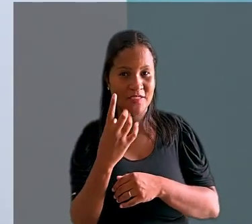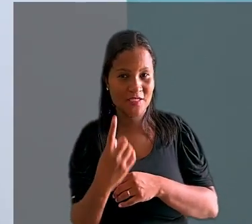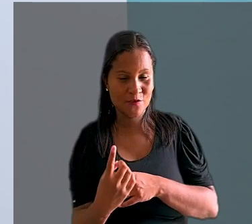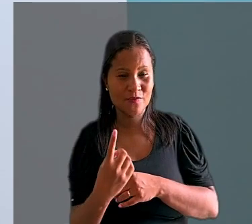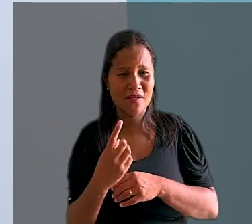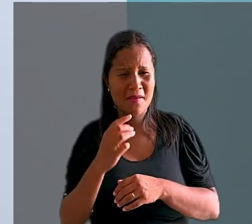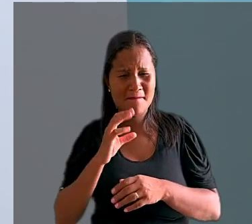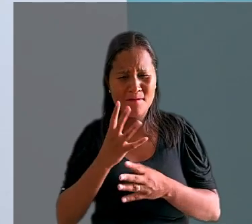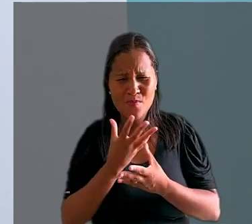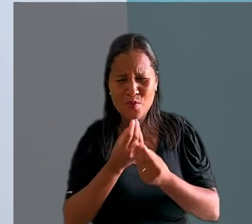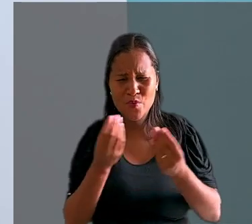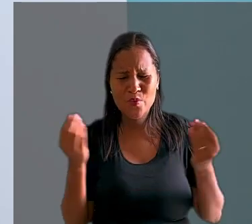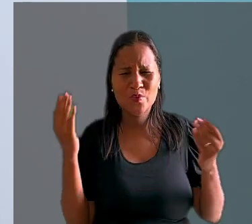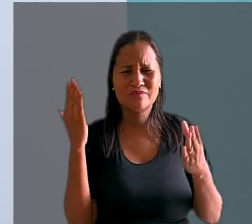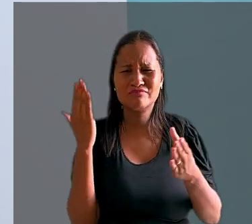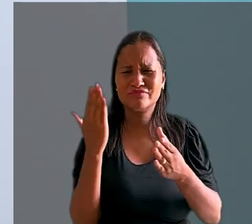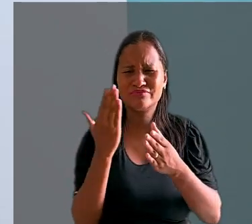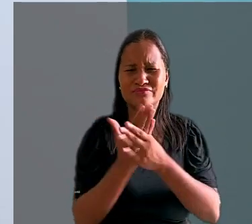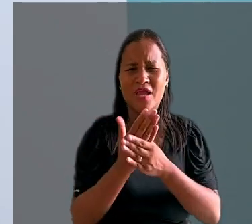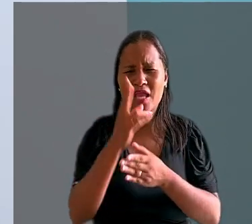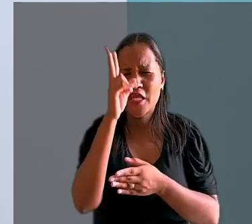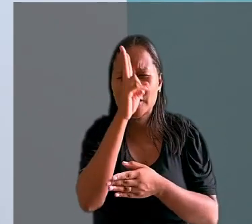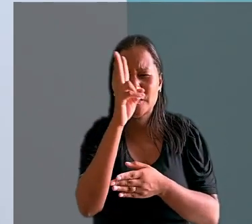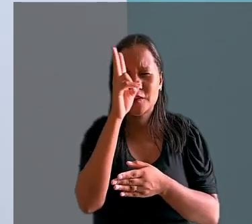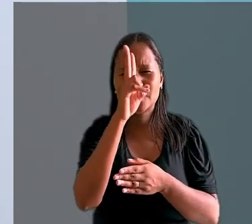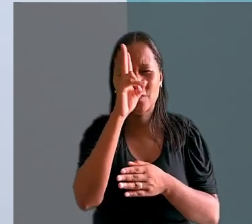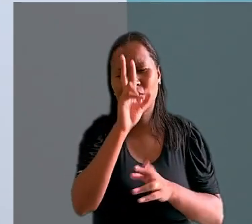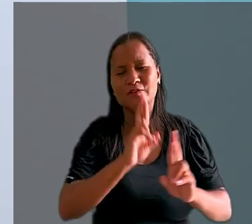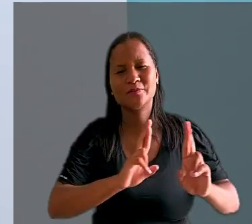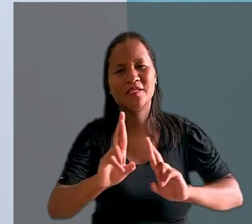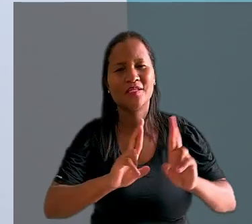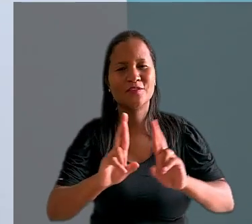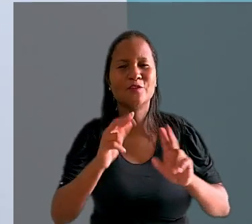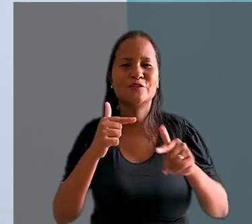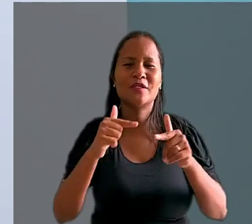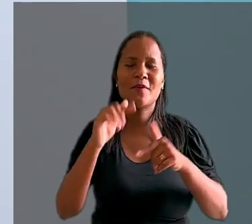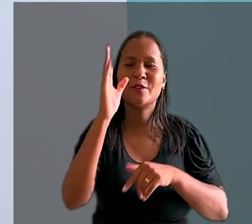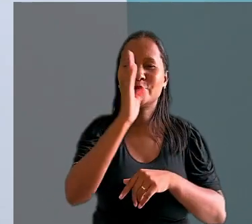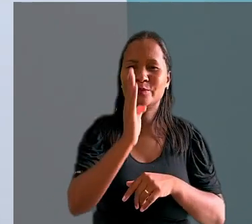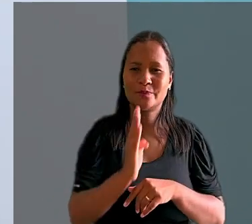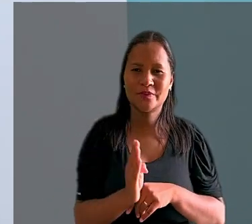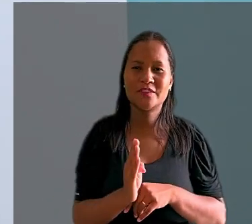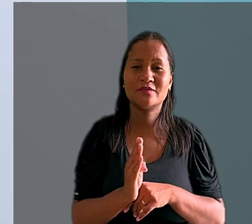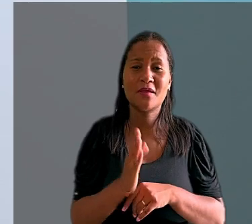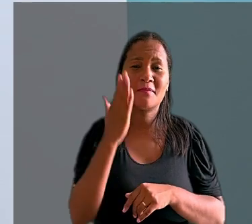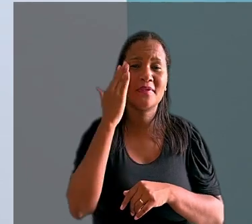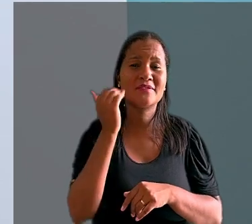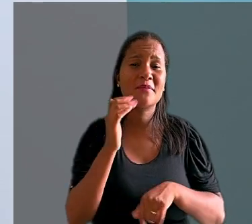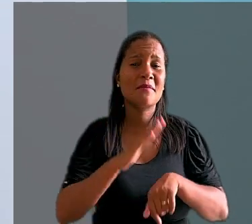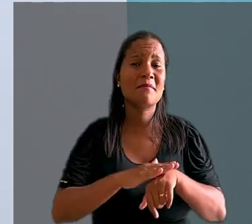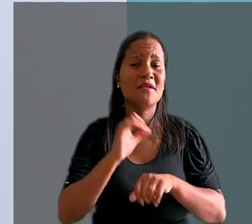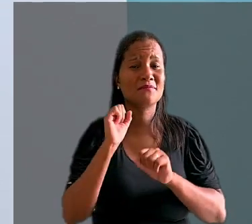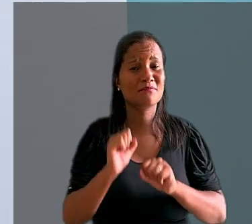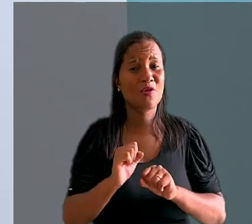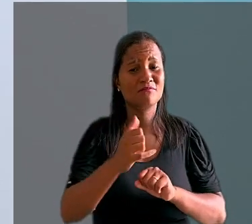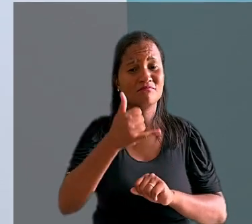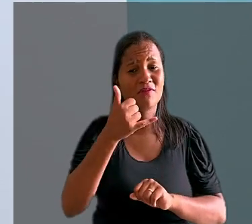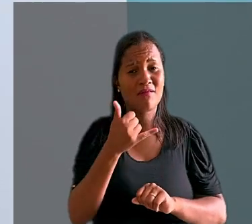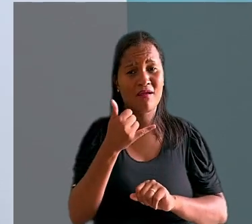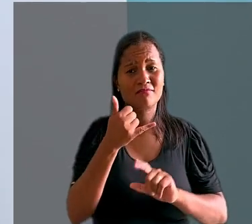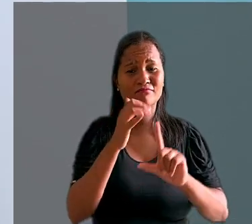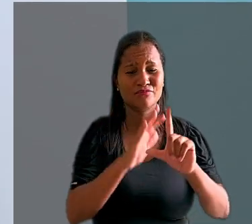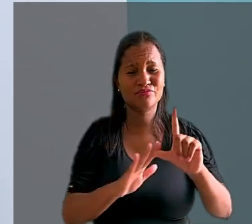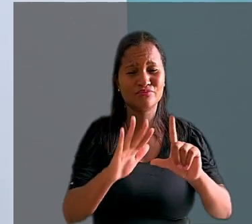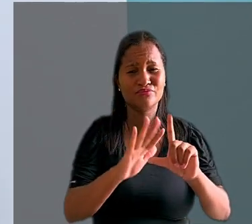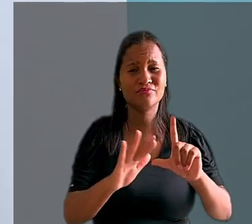1941, milhares de processos foram considerados históricos para as relações de trabalho no Brasil. E para saber mais, basta apontar a câmera